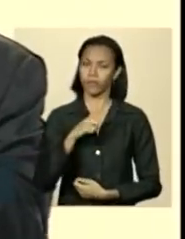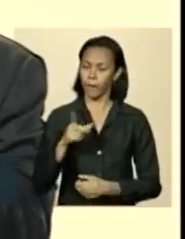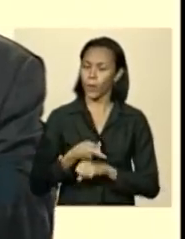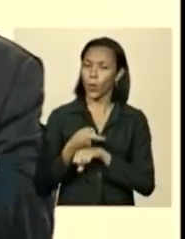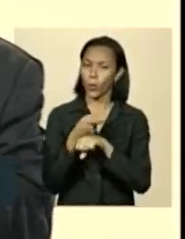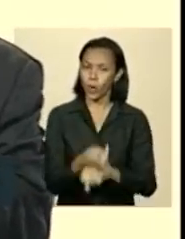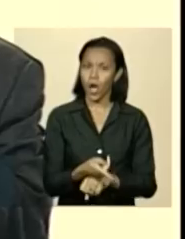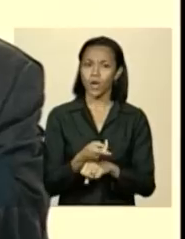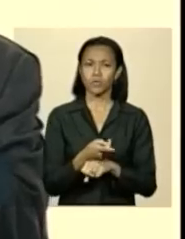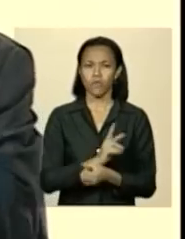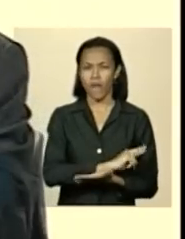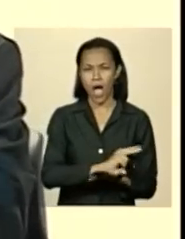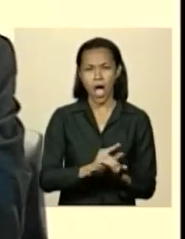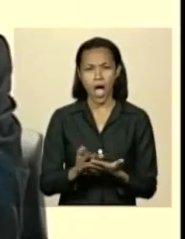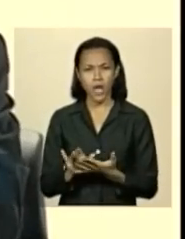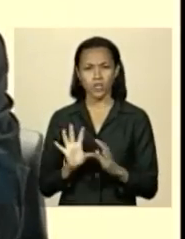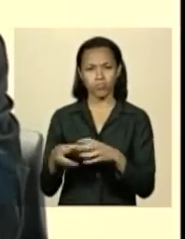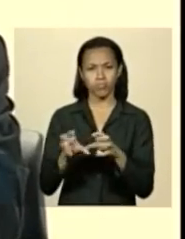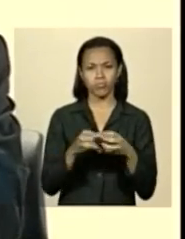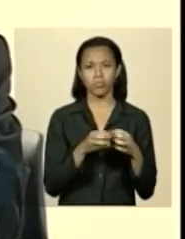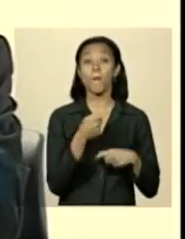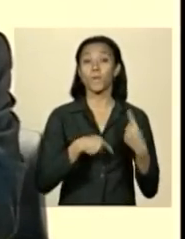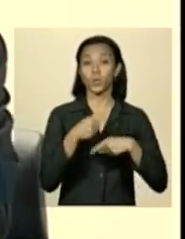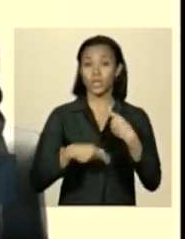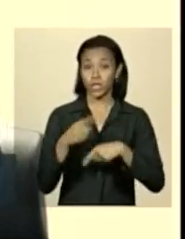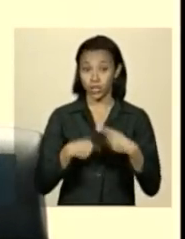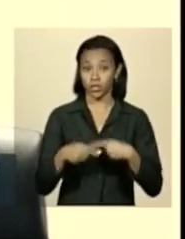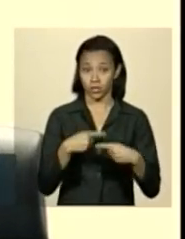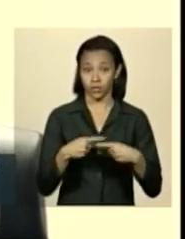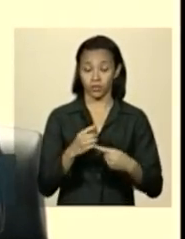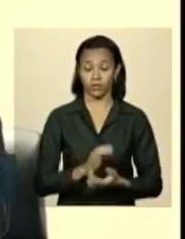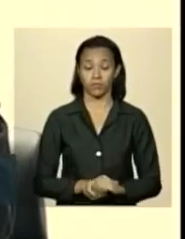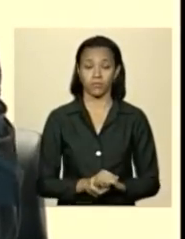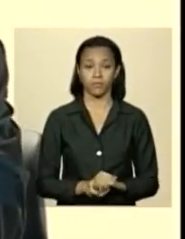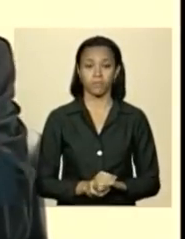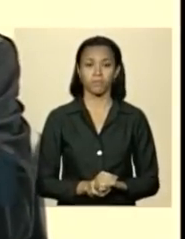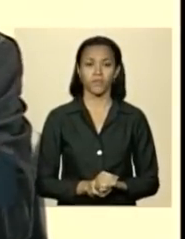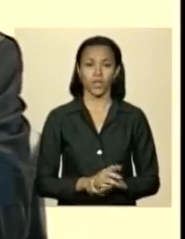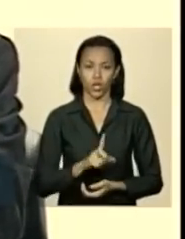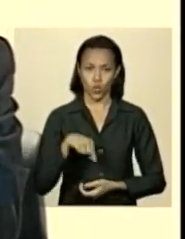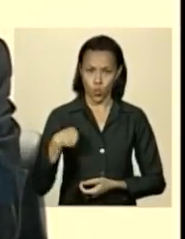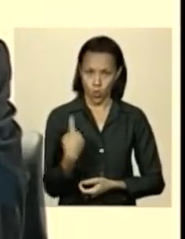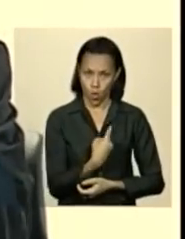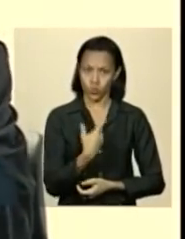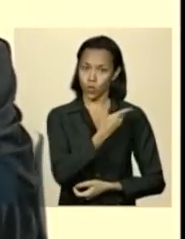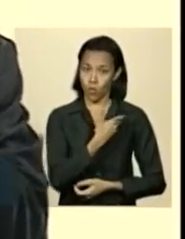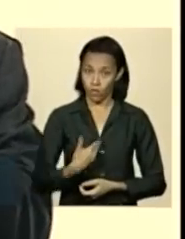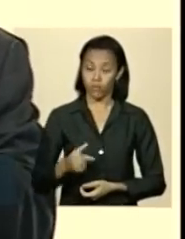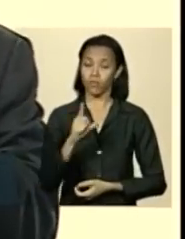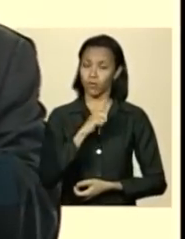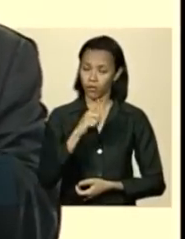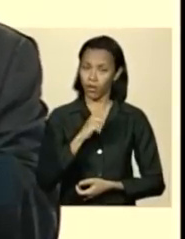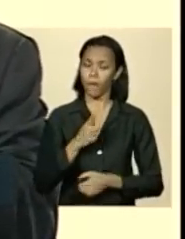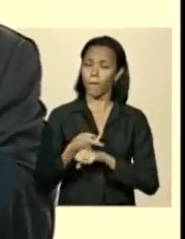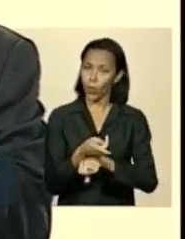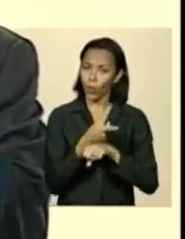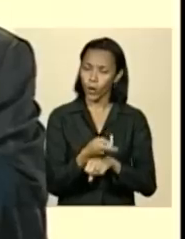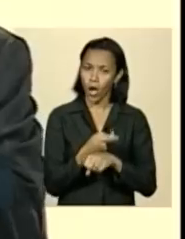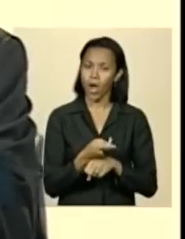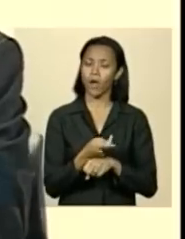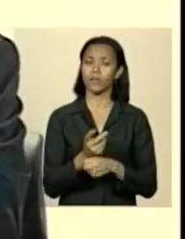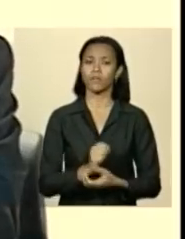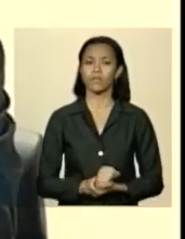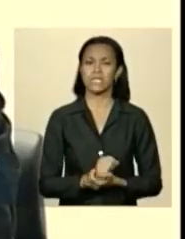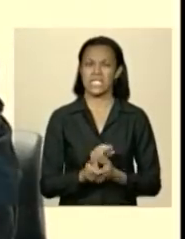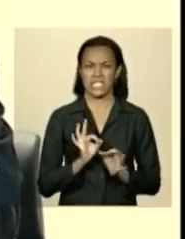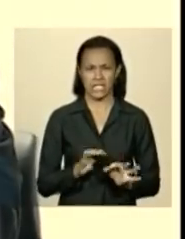através de um conjunto de políticas anticíclicas n o nosso governo tem procurado de forma